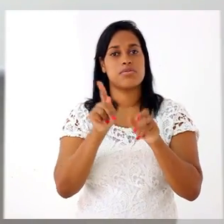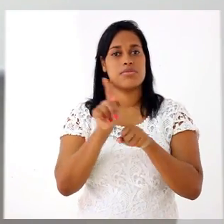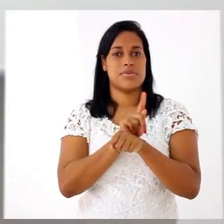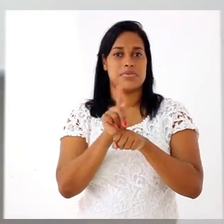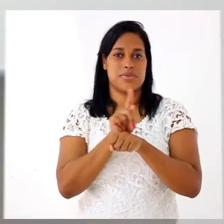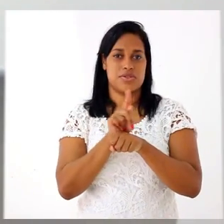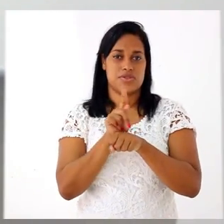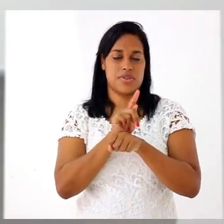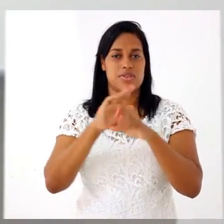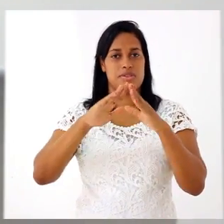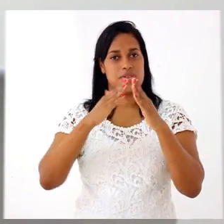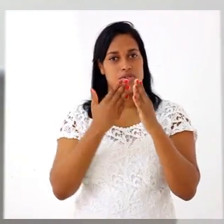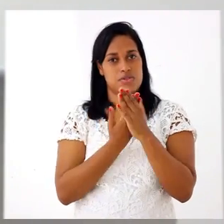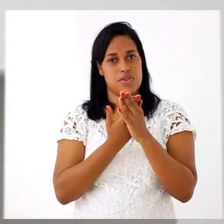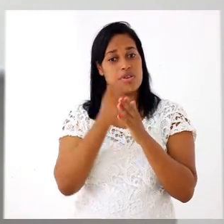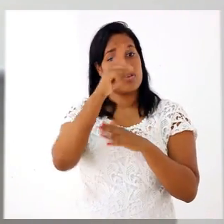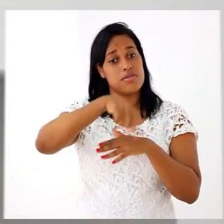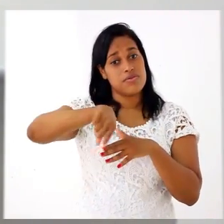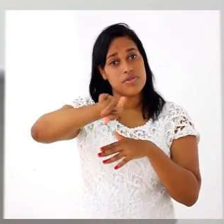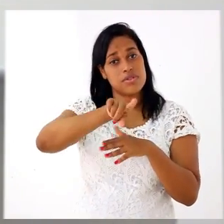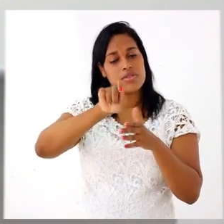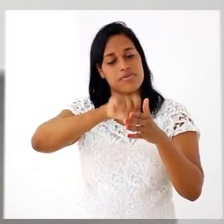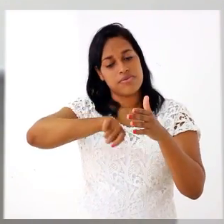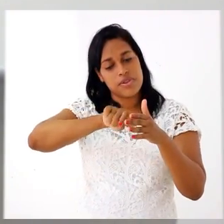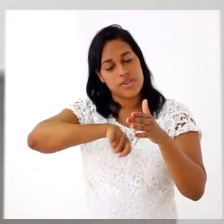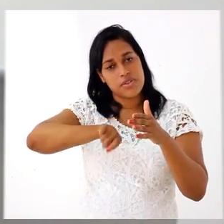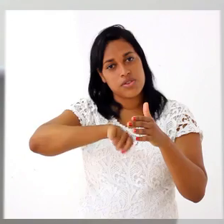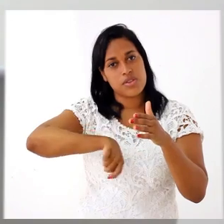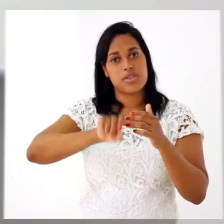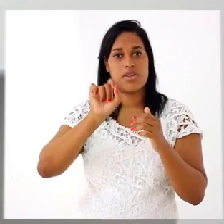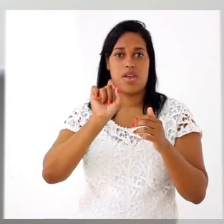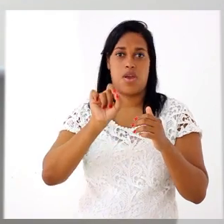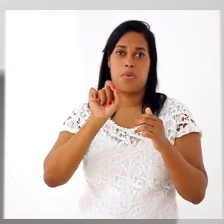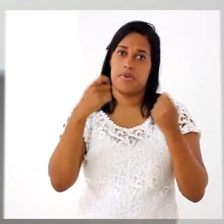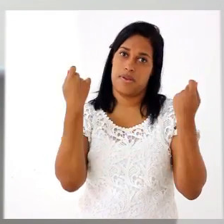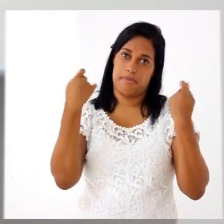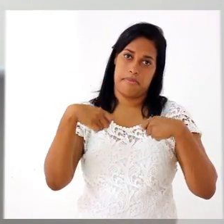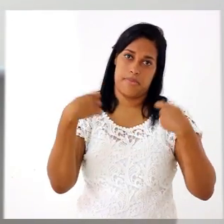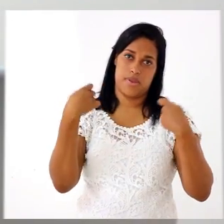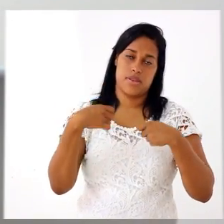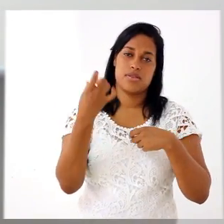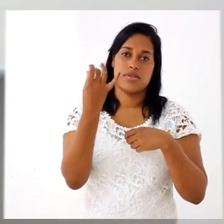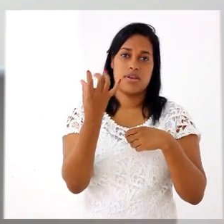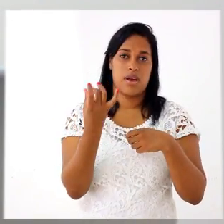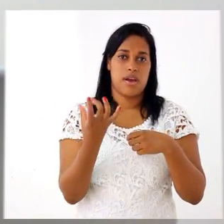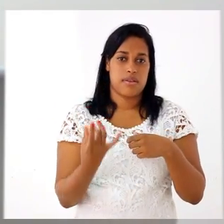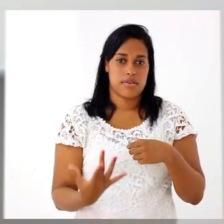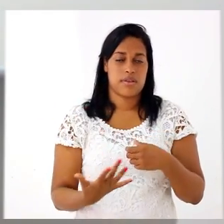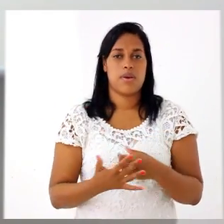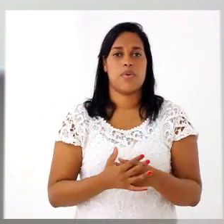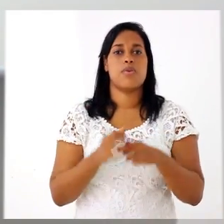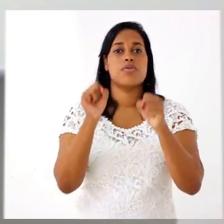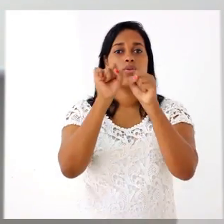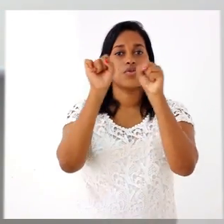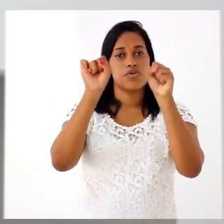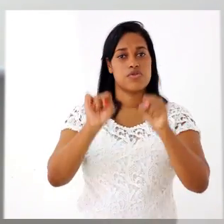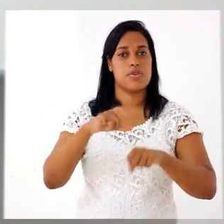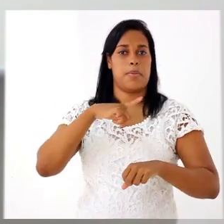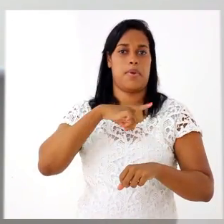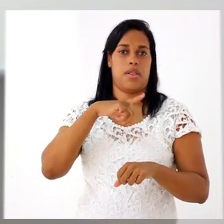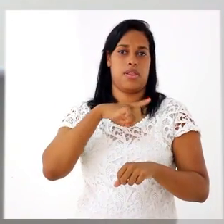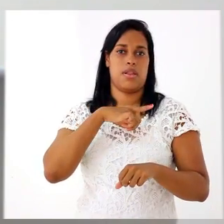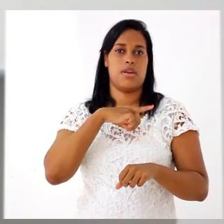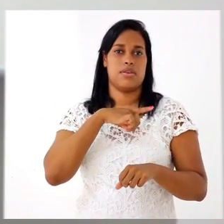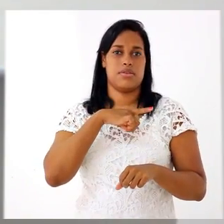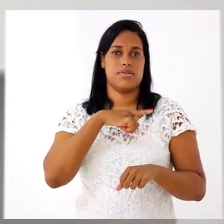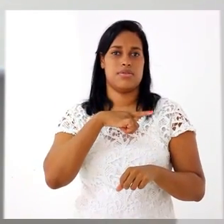um colégio. Aí você vai anotar o que ele tem a dizer sobre os requisitos que esse sistema tem.